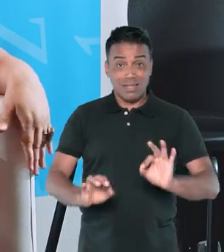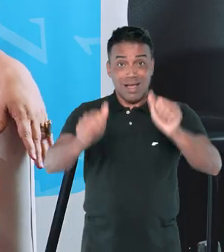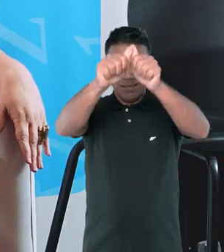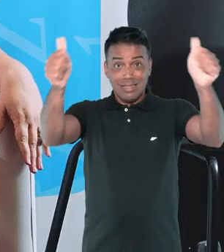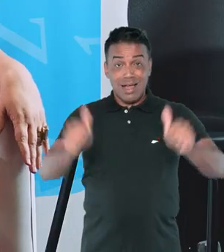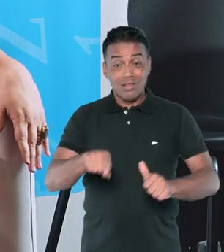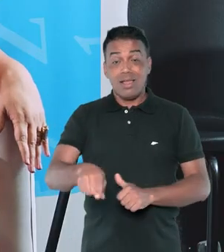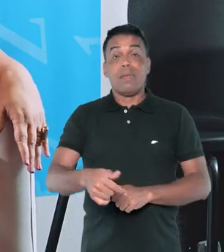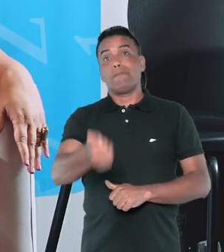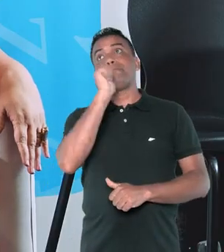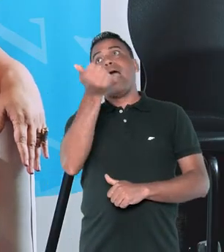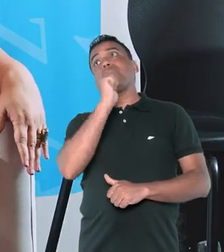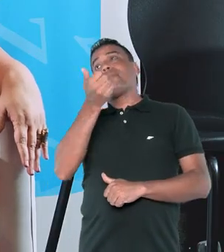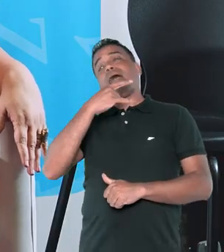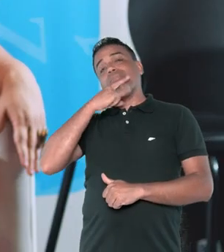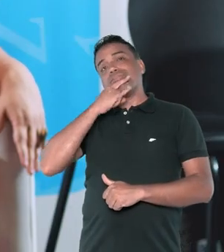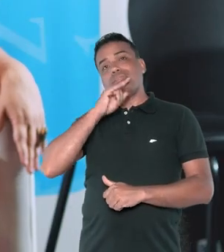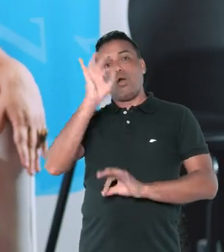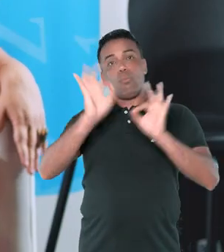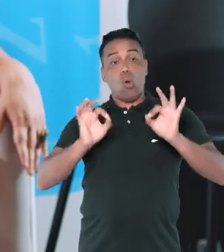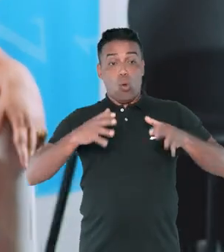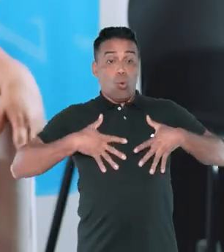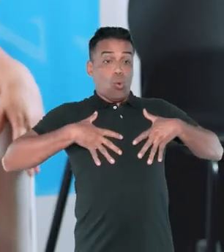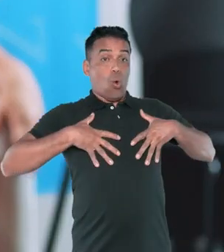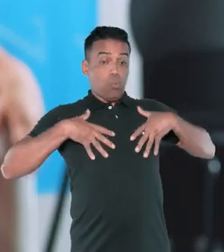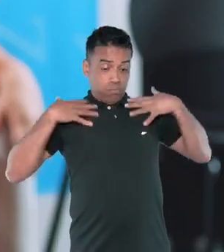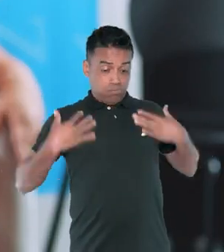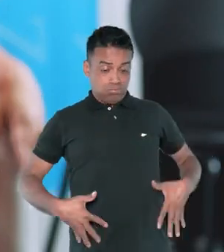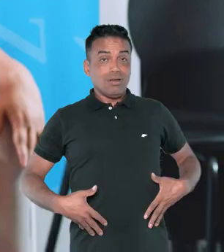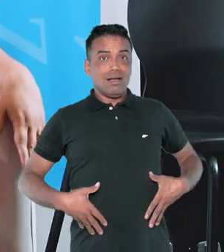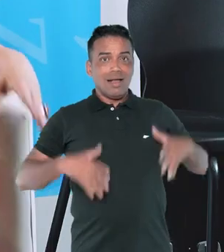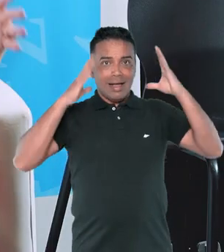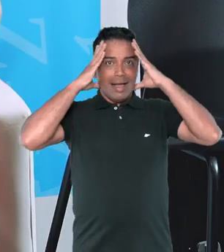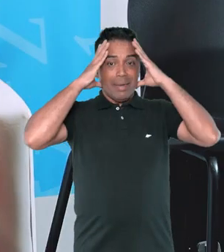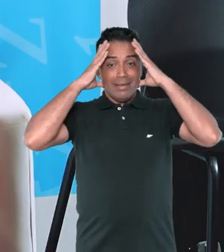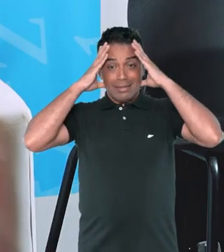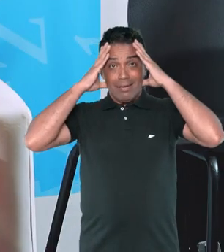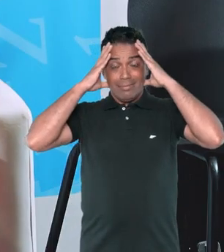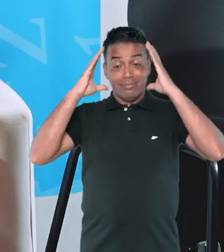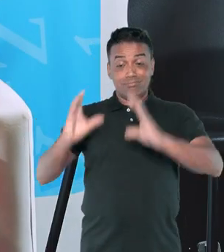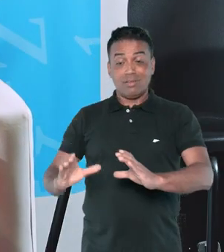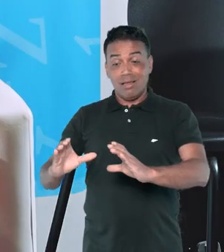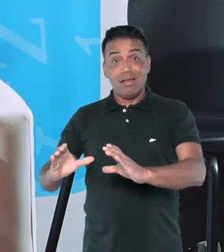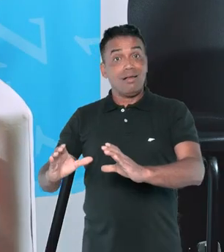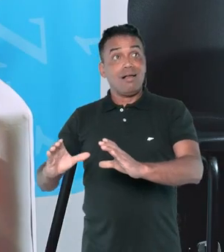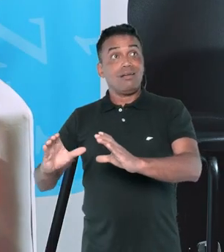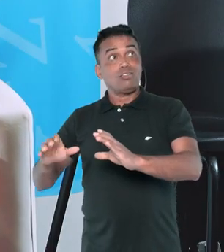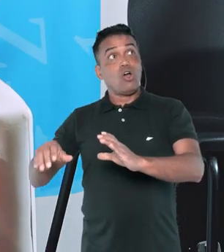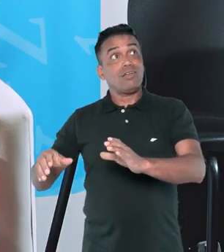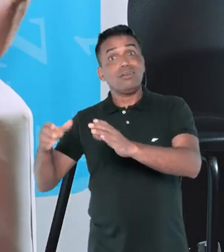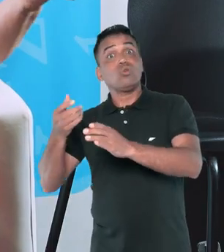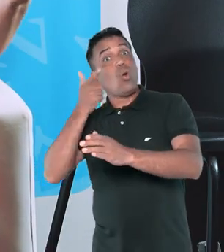uma cachaça e eles montaram o corpo todo no morro e o rapaz tomou uma cachaça demais e disse que levasse a cabeça inteira para montar lá em cima, só que